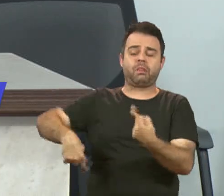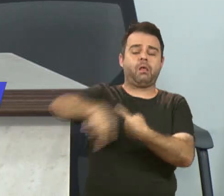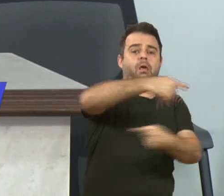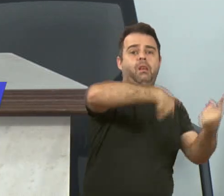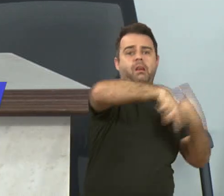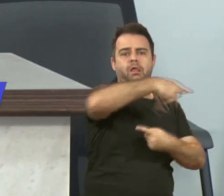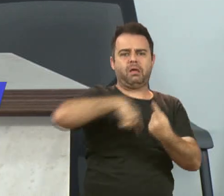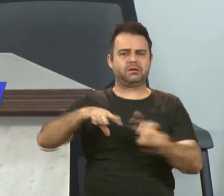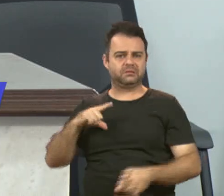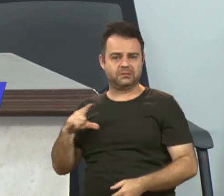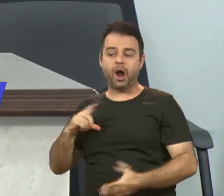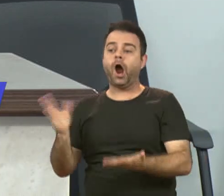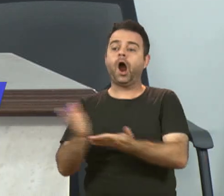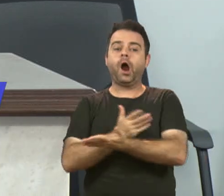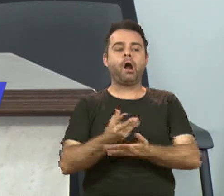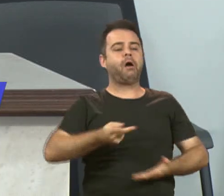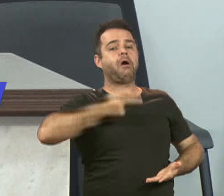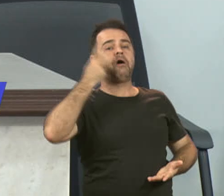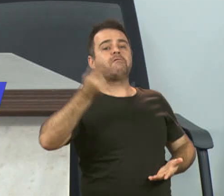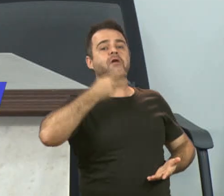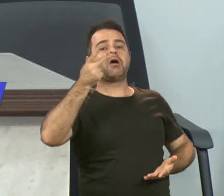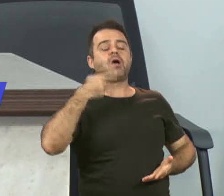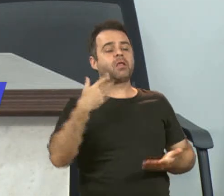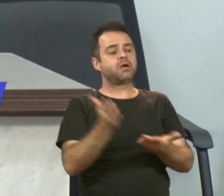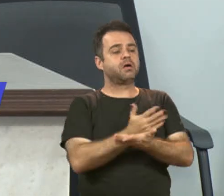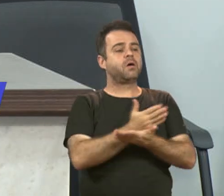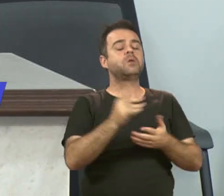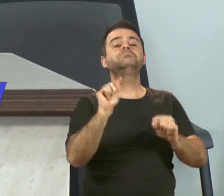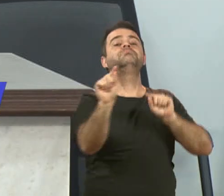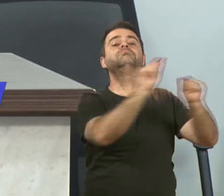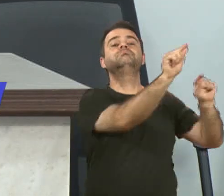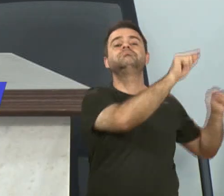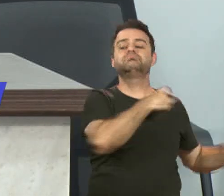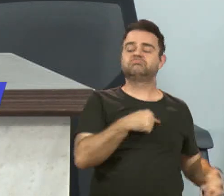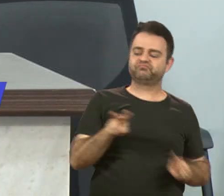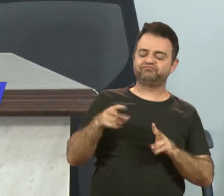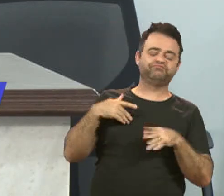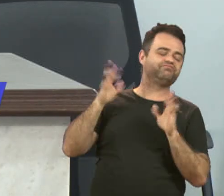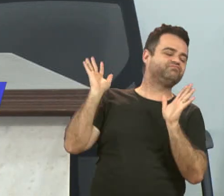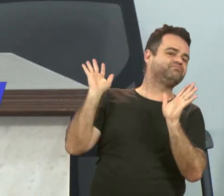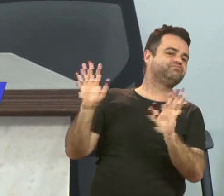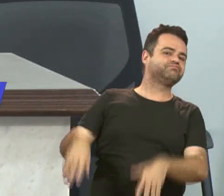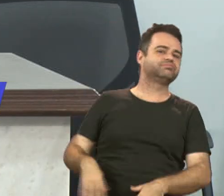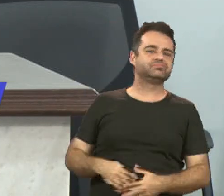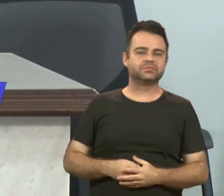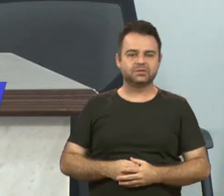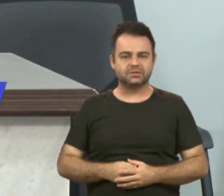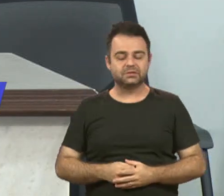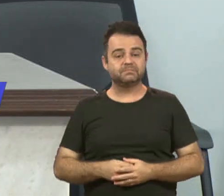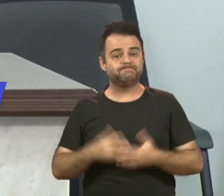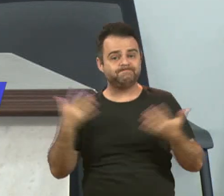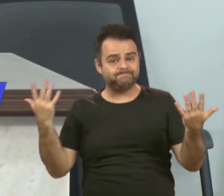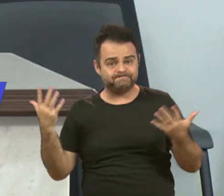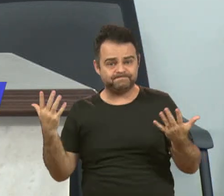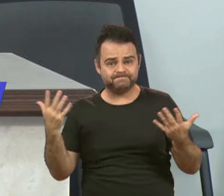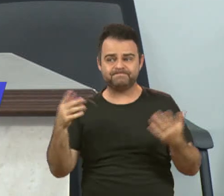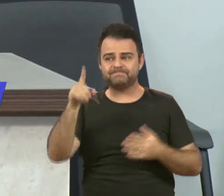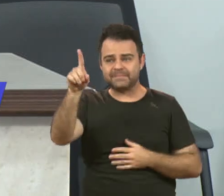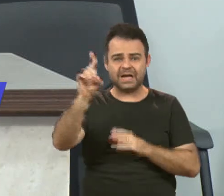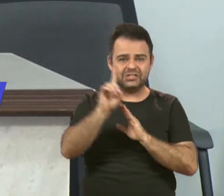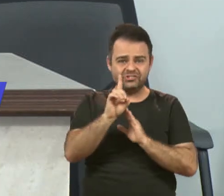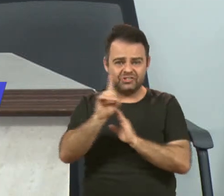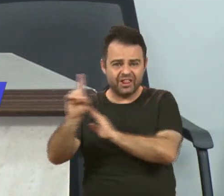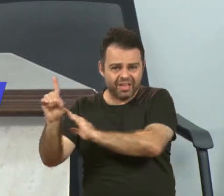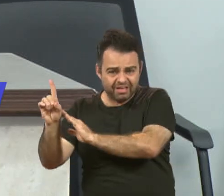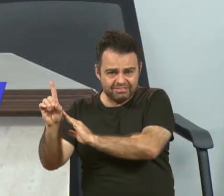que falam e outros que não escutam. Então, eu não compactuo com a ideologia da extrema-direita e nem da